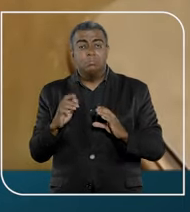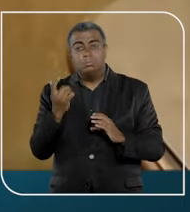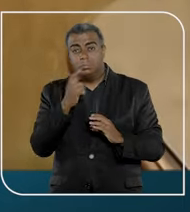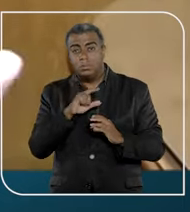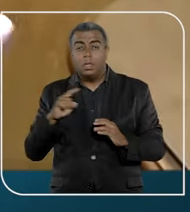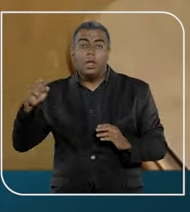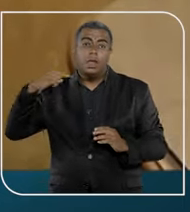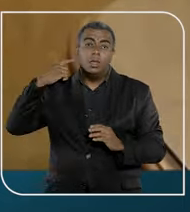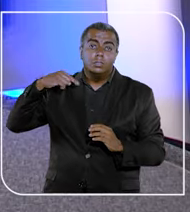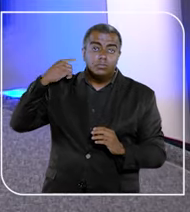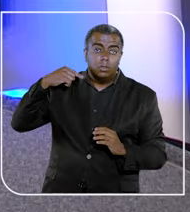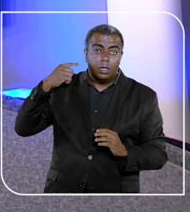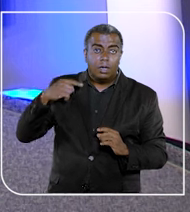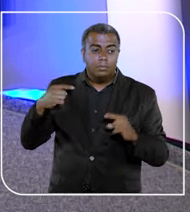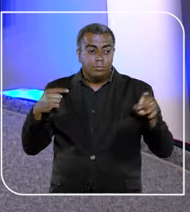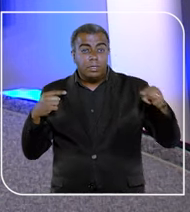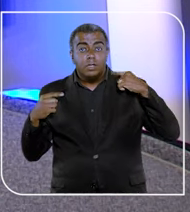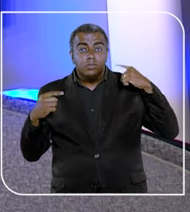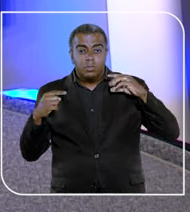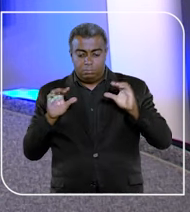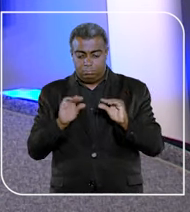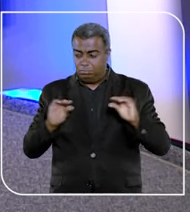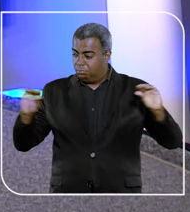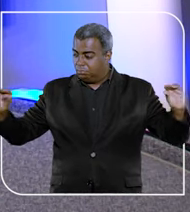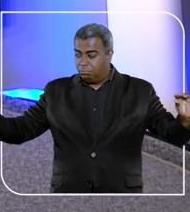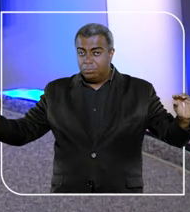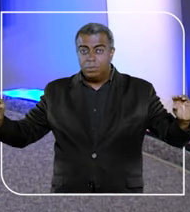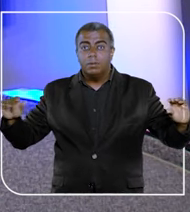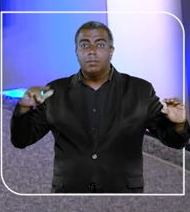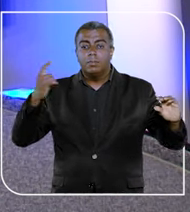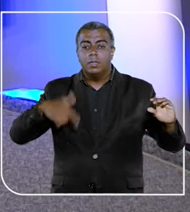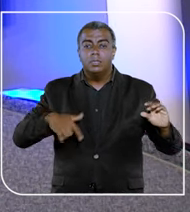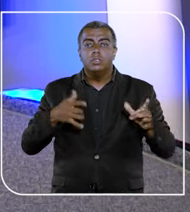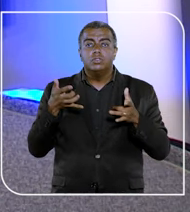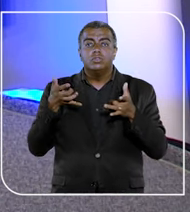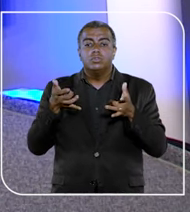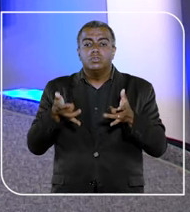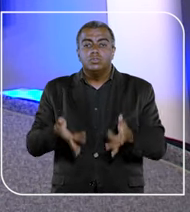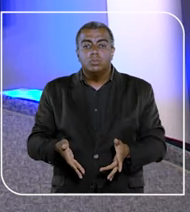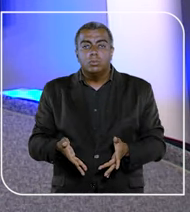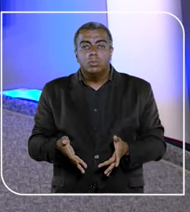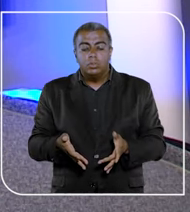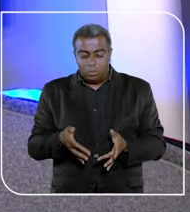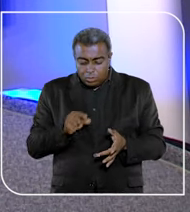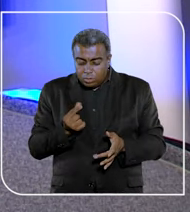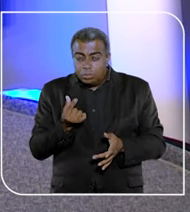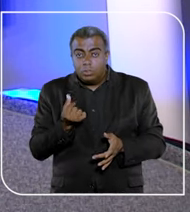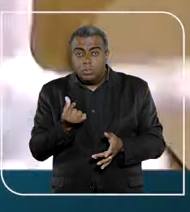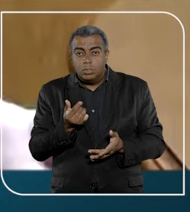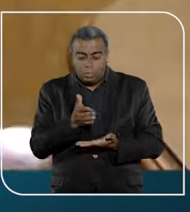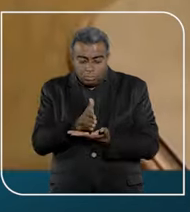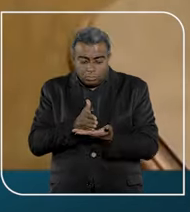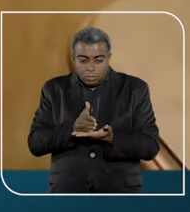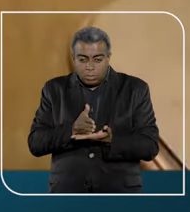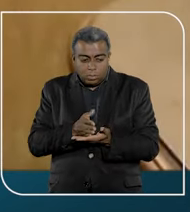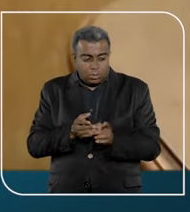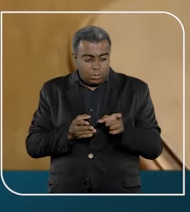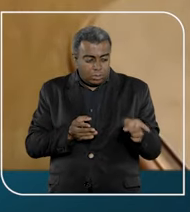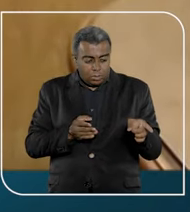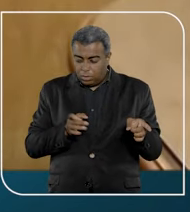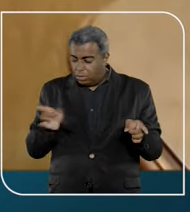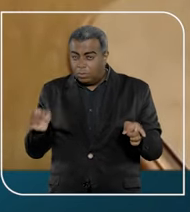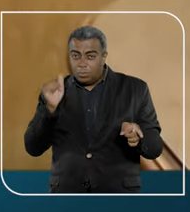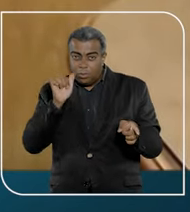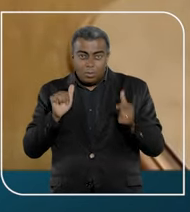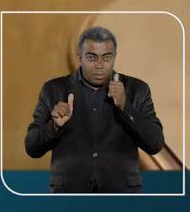valor integral. Os advogados receberam o valor integral e ainda sobrou uma parte que foi